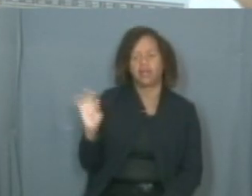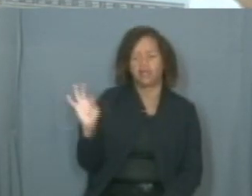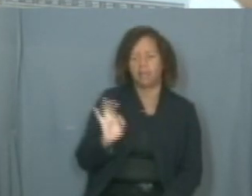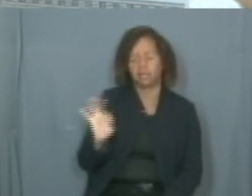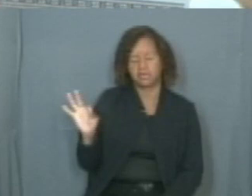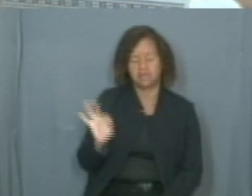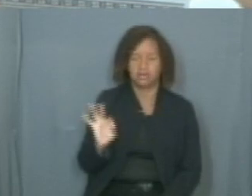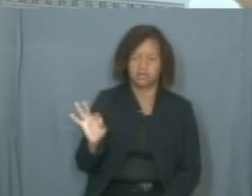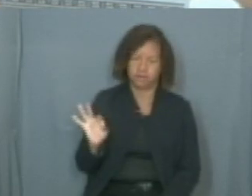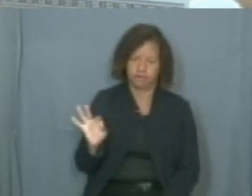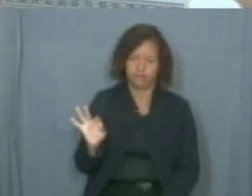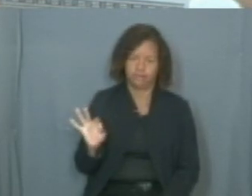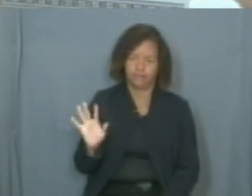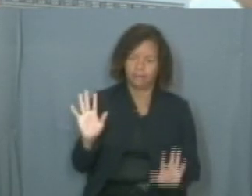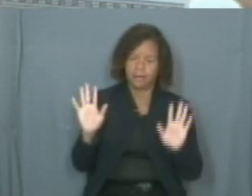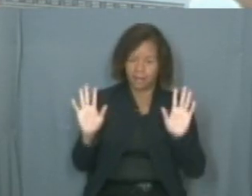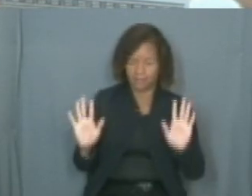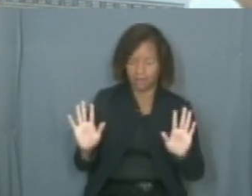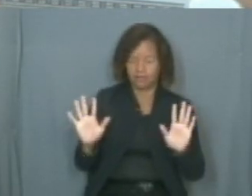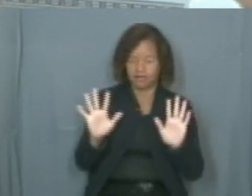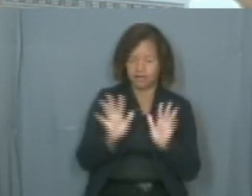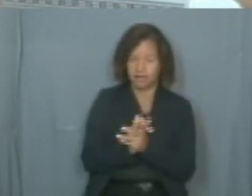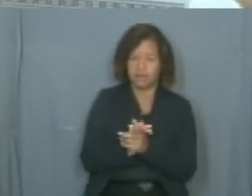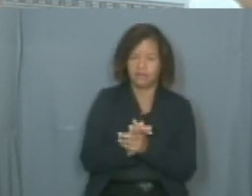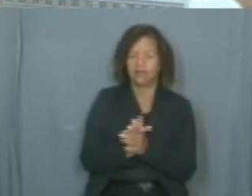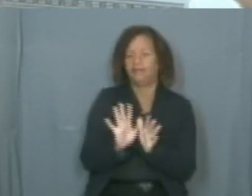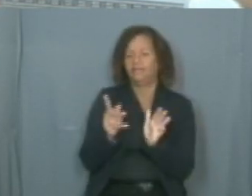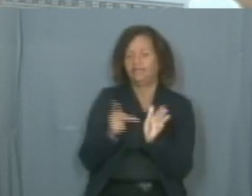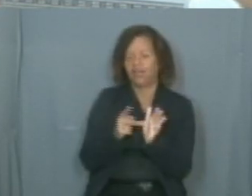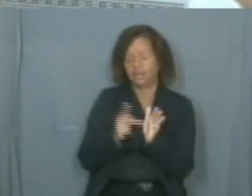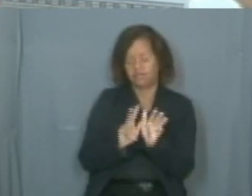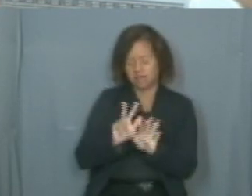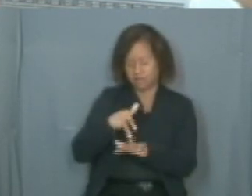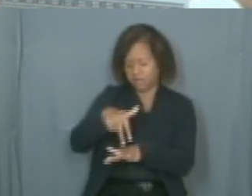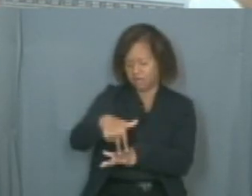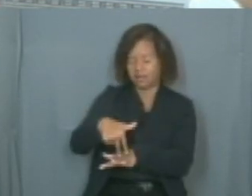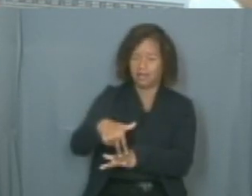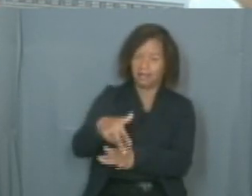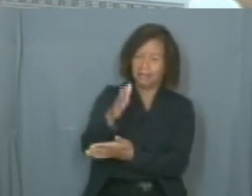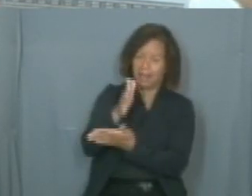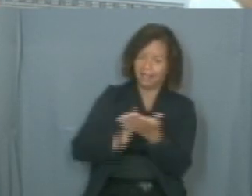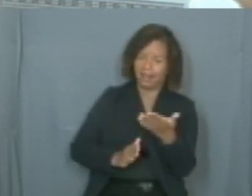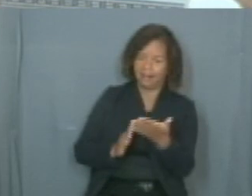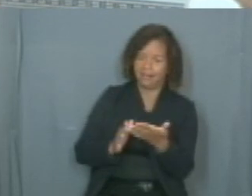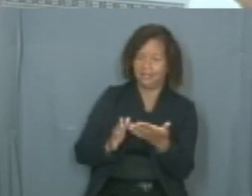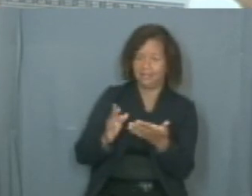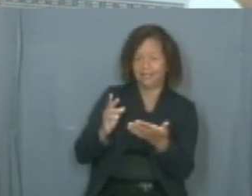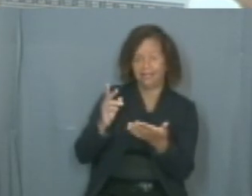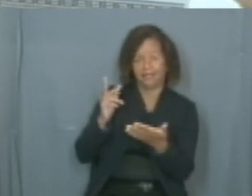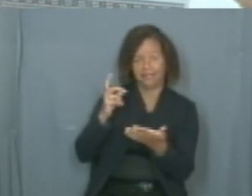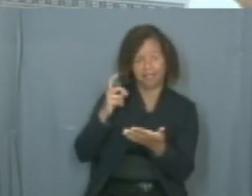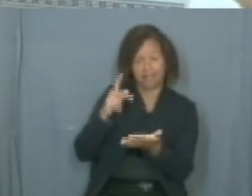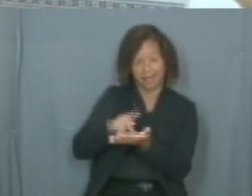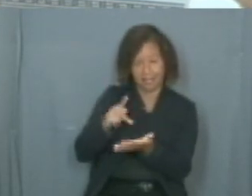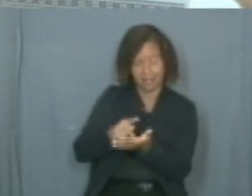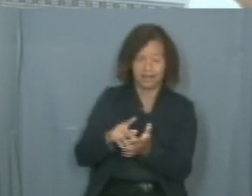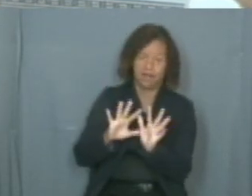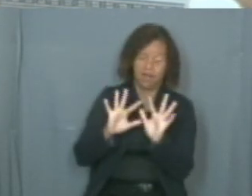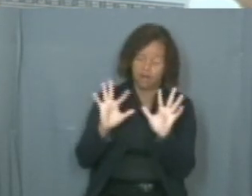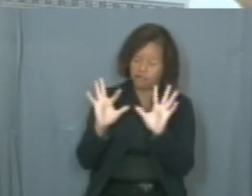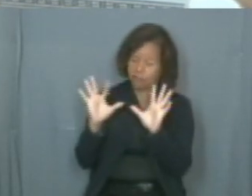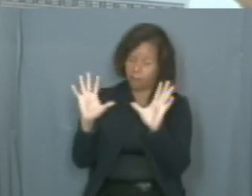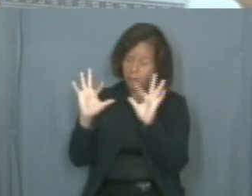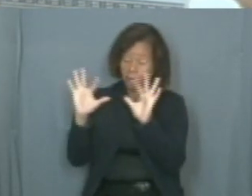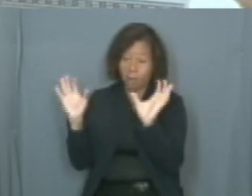de cobertura. Então, vereador, na verdade, o que você falou na tribuna é uma meia-verdade. Que não está completo, mas a